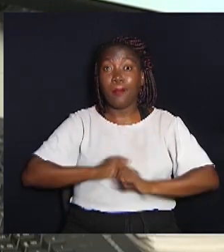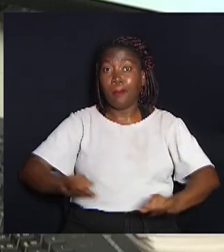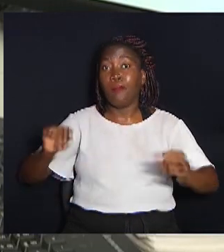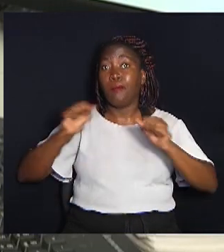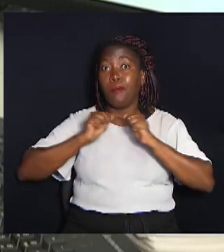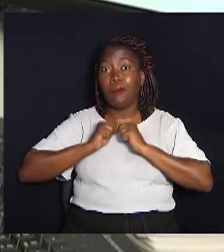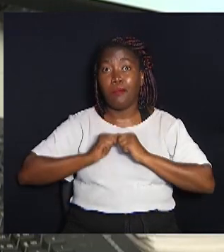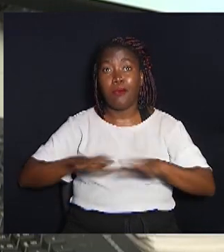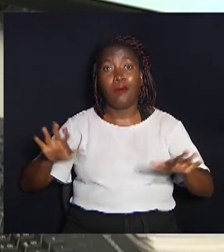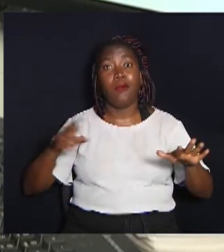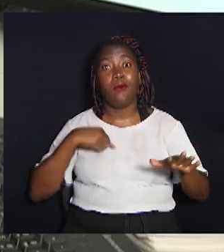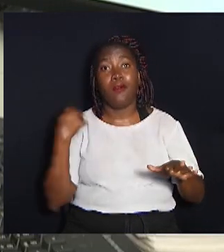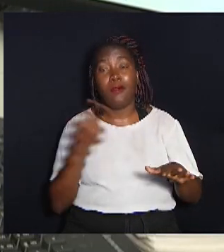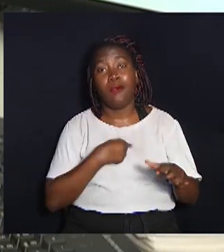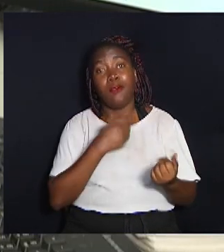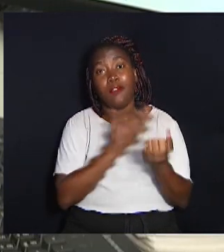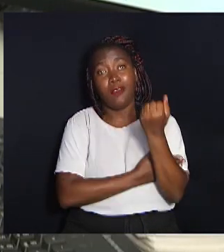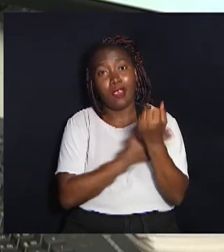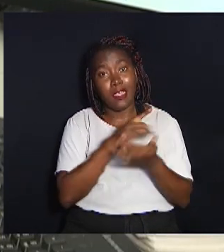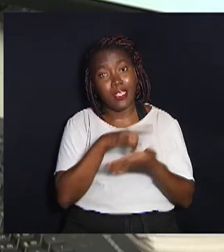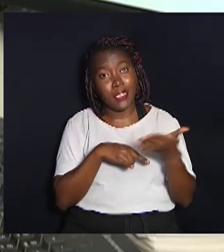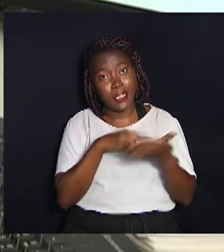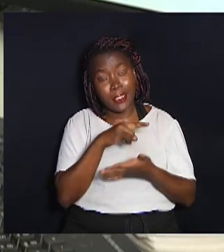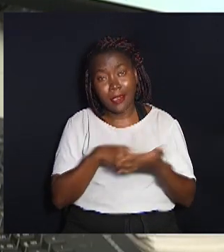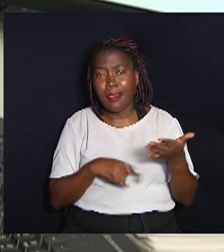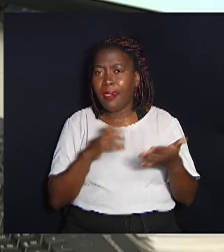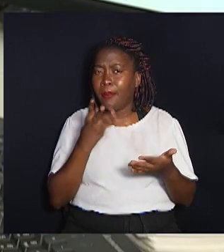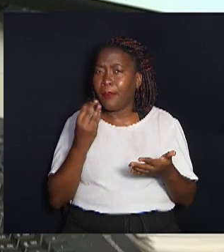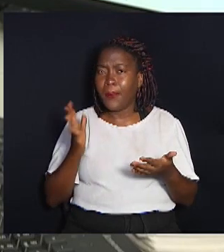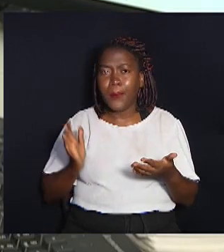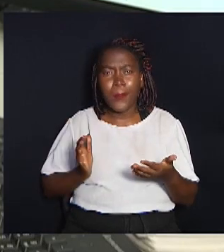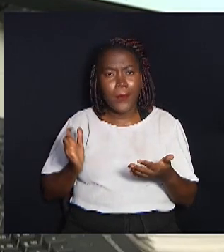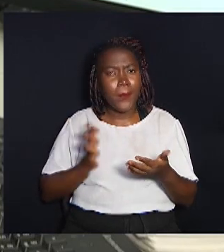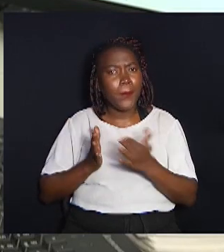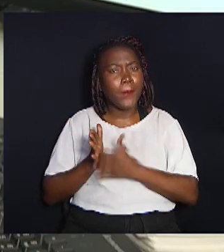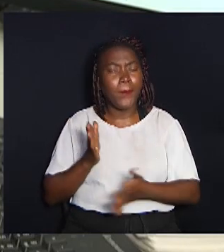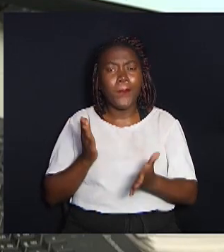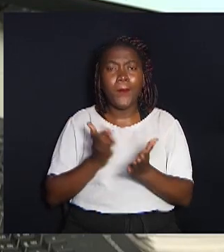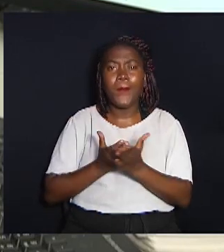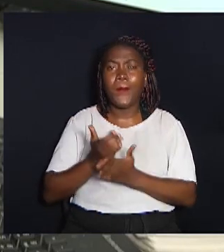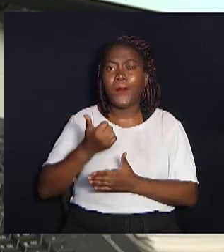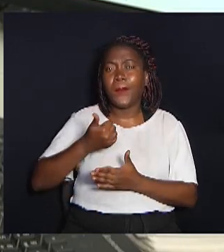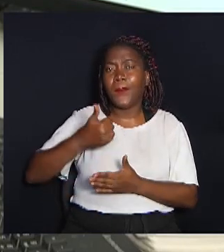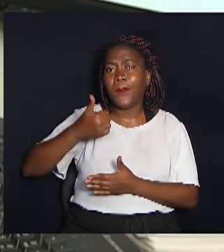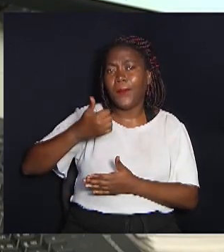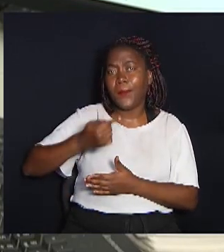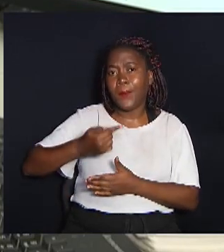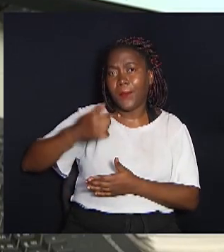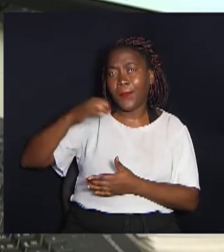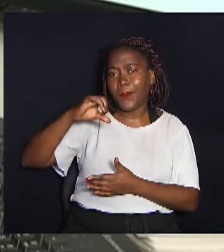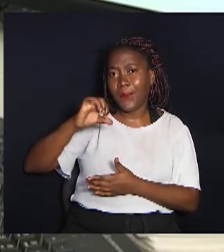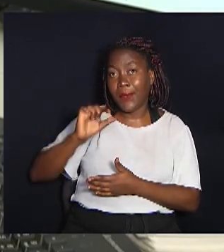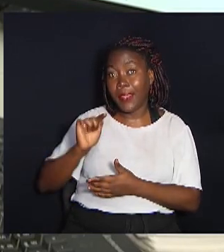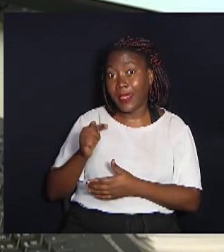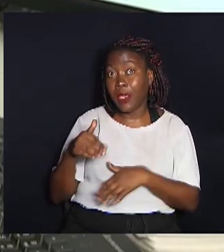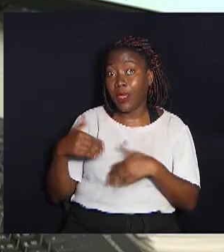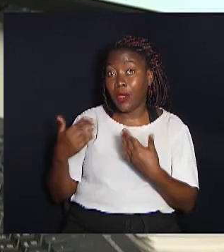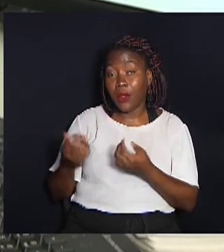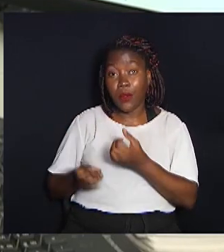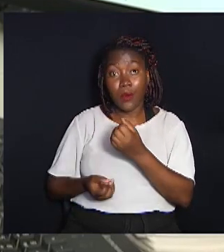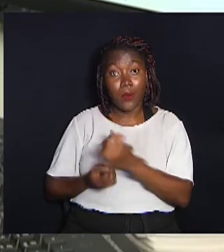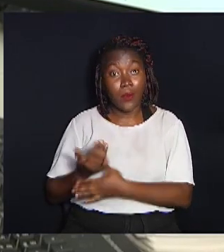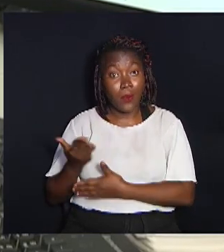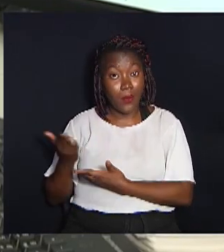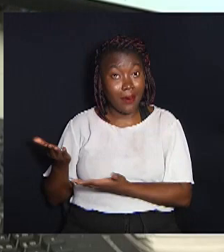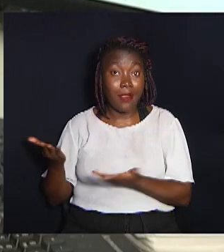o nosso acervo de documentos. É um acervo muito rico, produzido desde 1797, quando a Câmara foi criada. Então, a